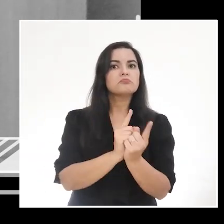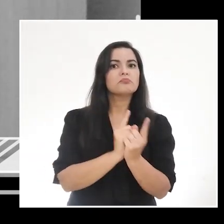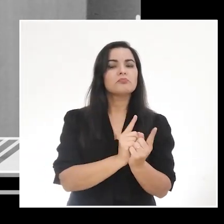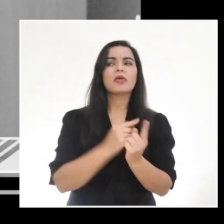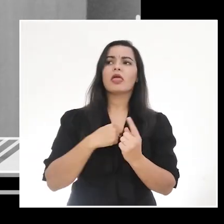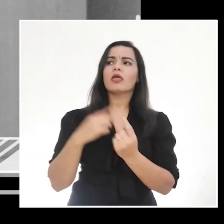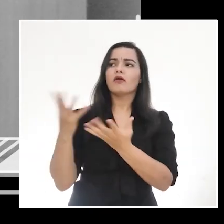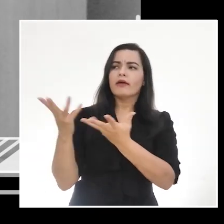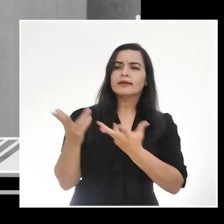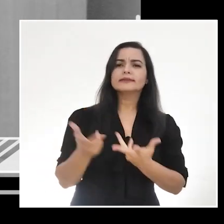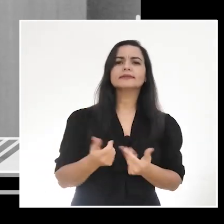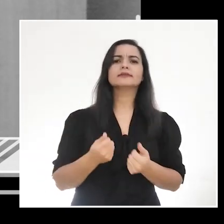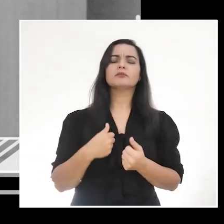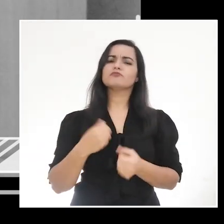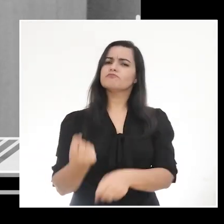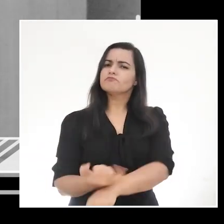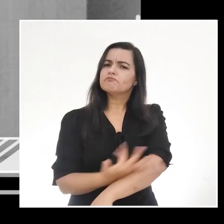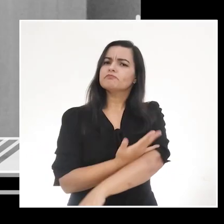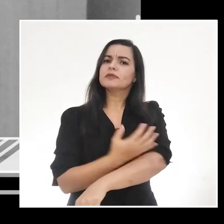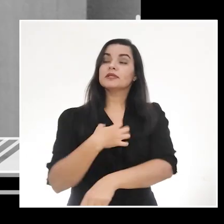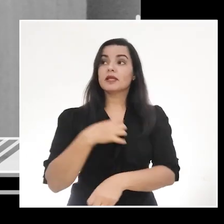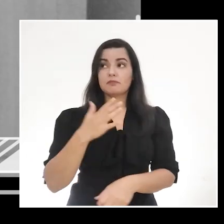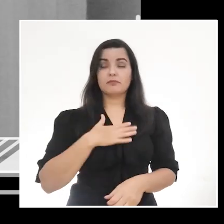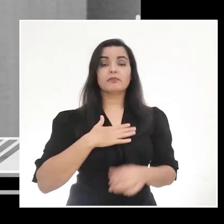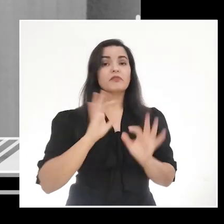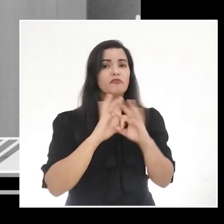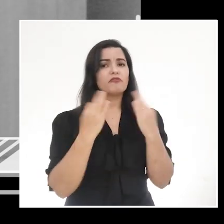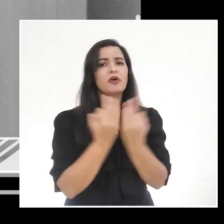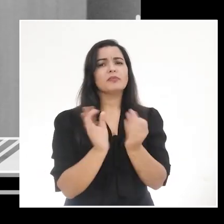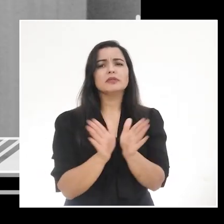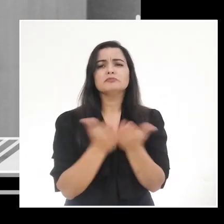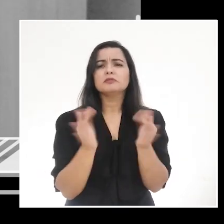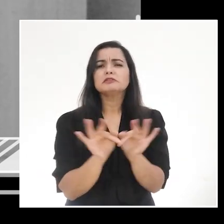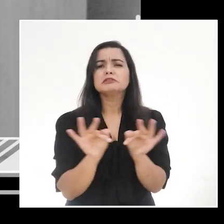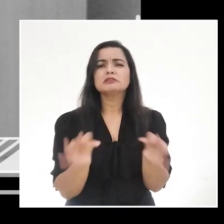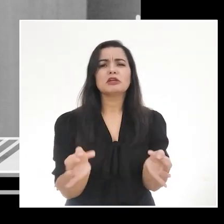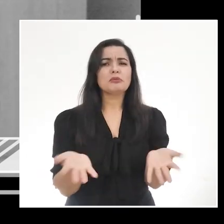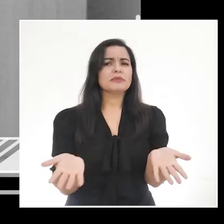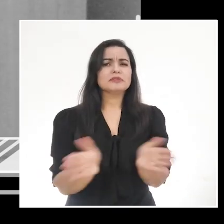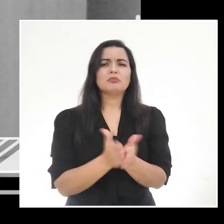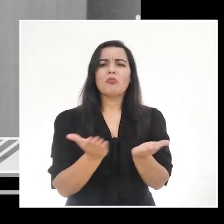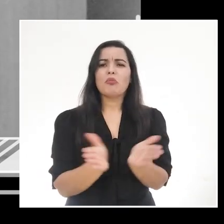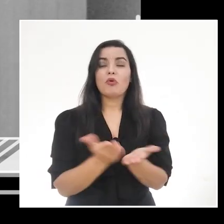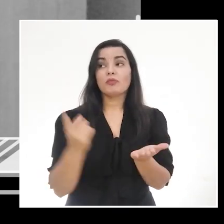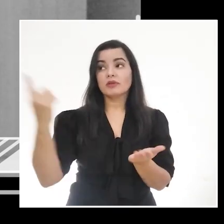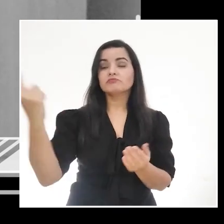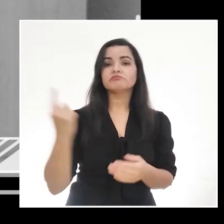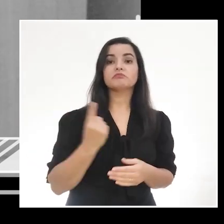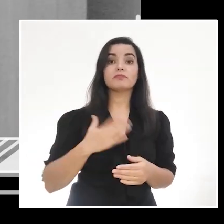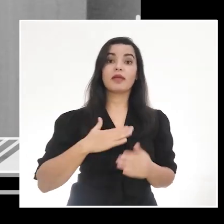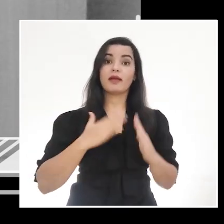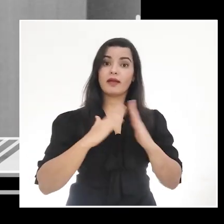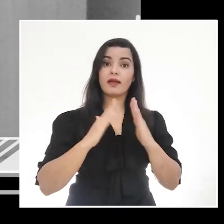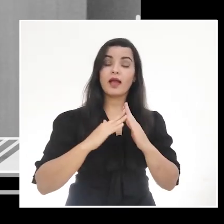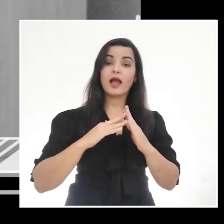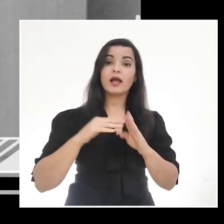discipulado vida na vida. Era assim, emocionante recebê-lo na minha casa. Eu sou de uma